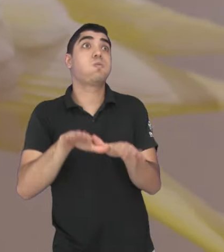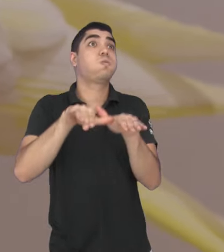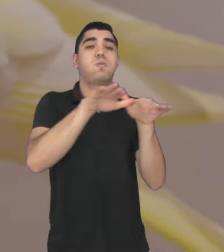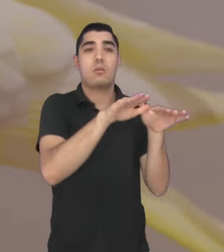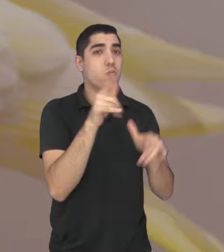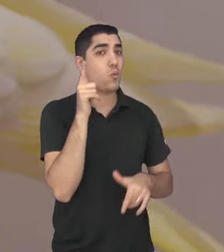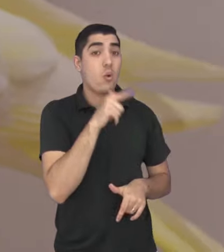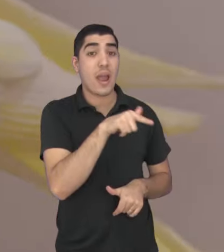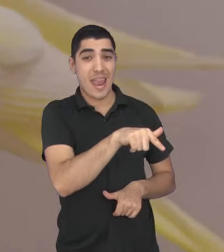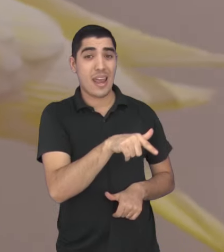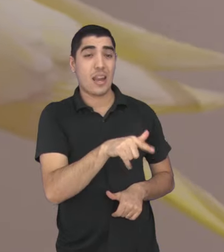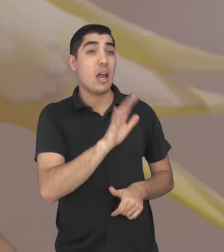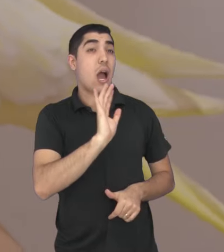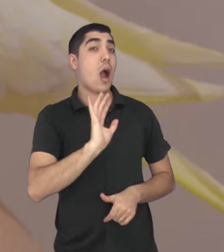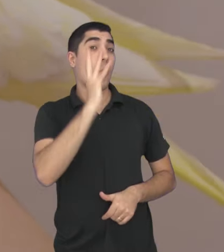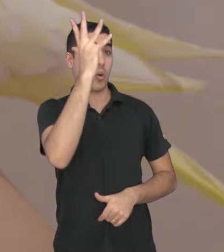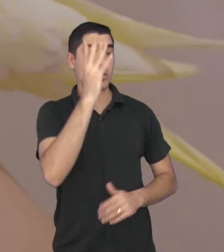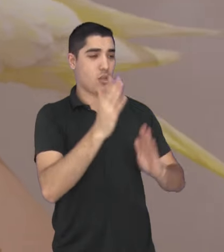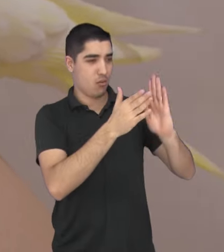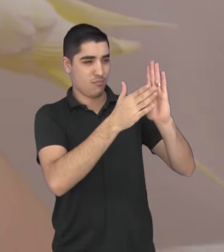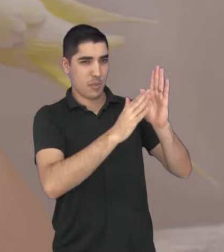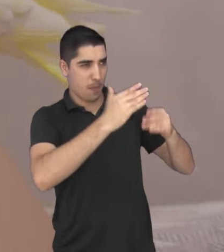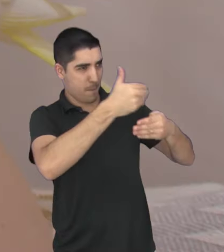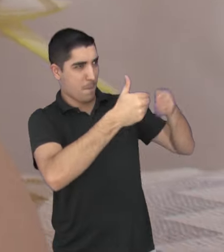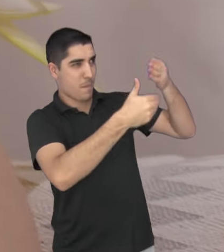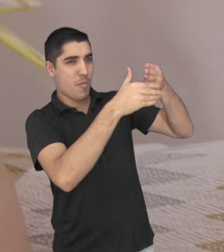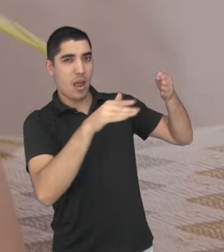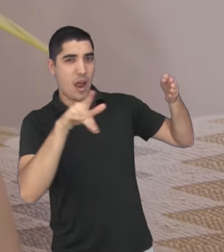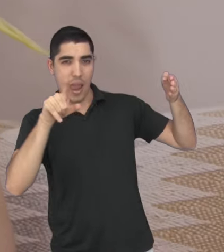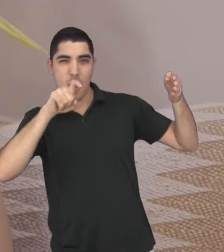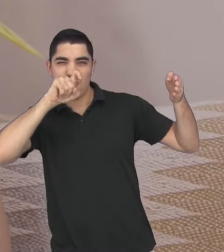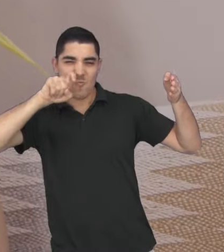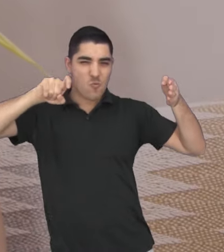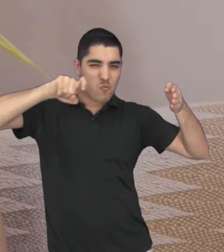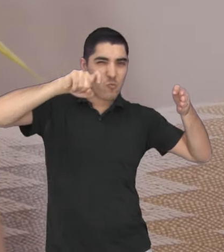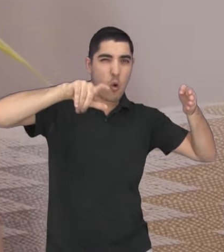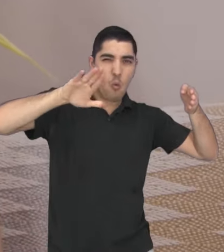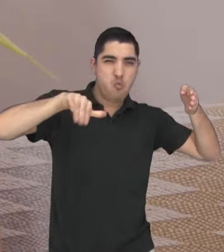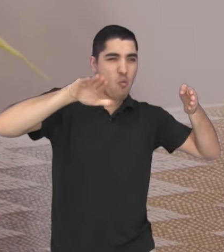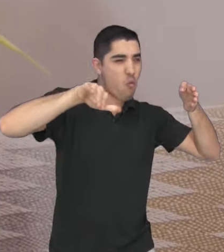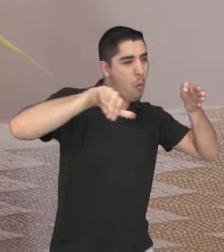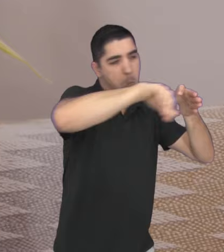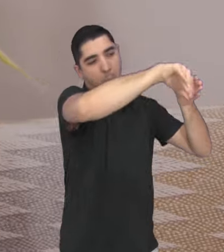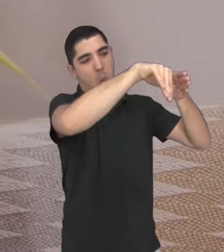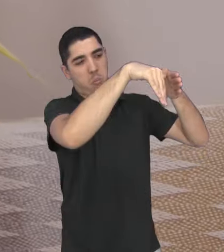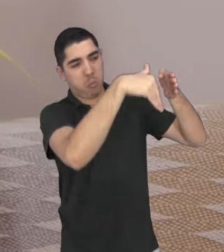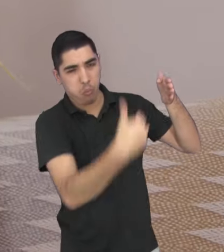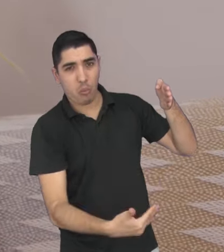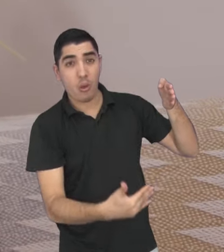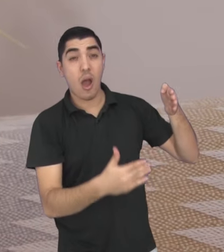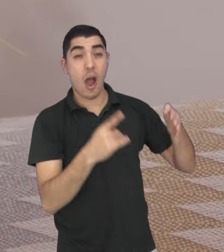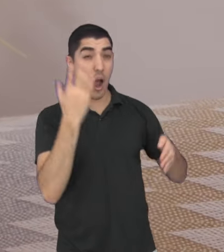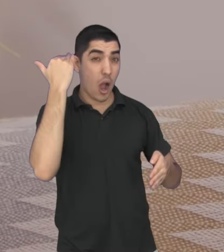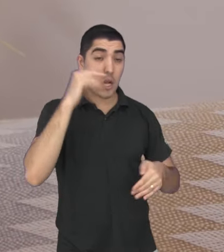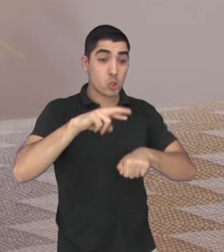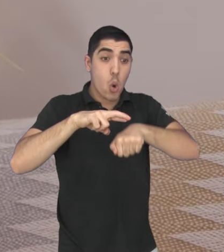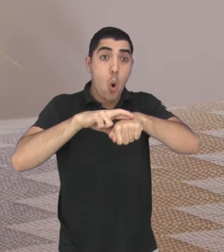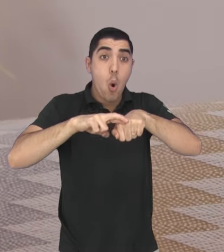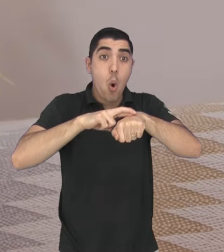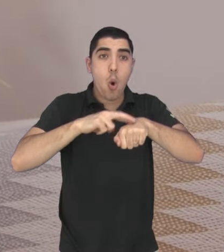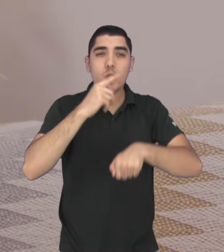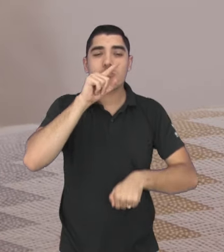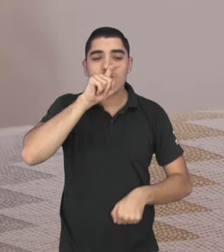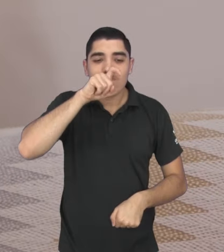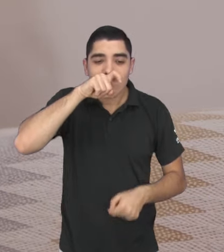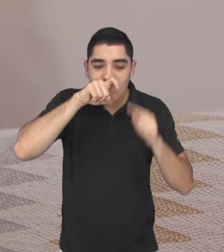acabou batendo a cara num muro, se machucou, ficou toda roxa, o bico dela era bem roxo, o peitinho dela tava roxo